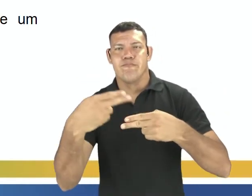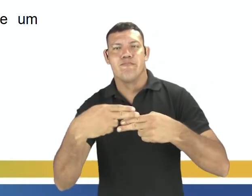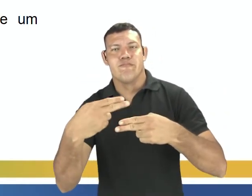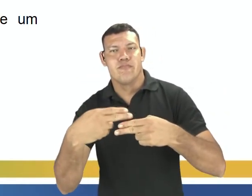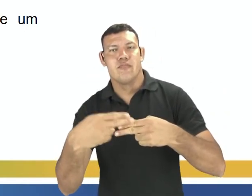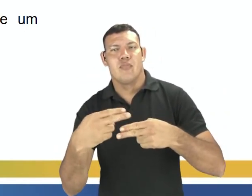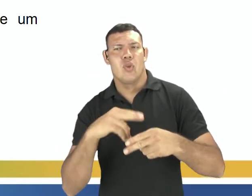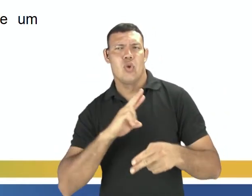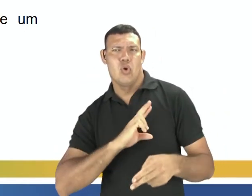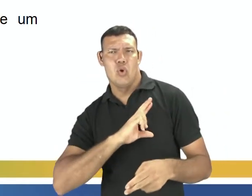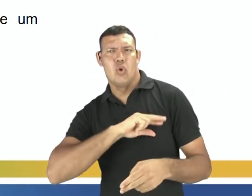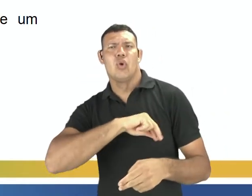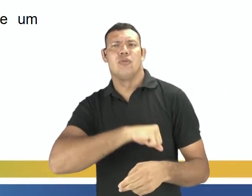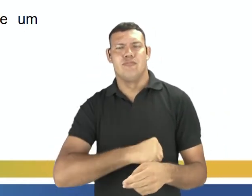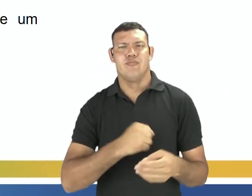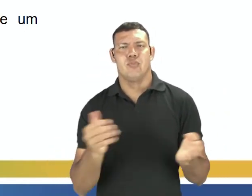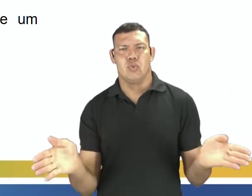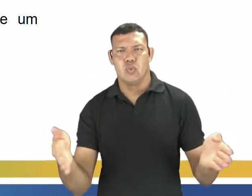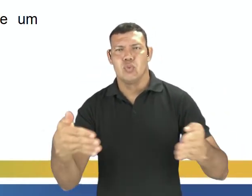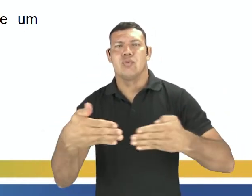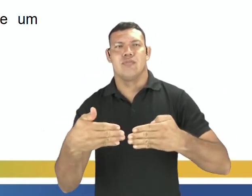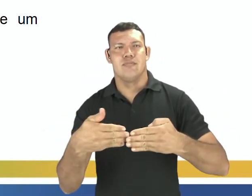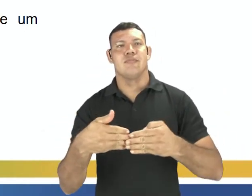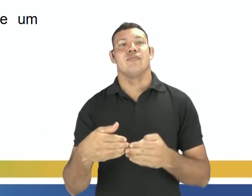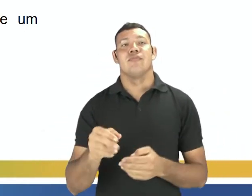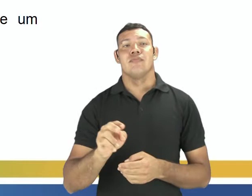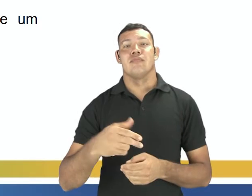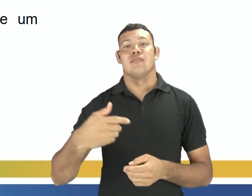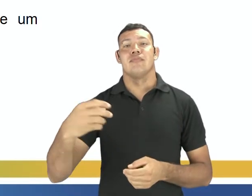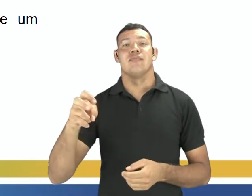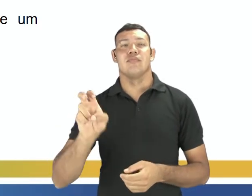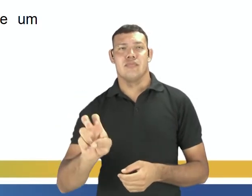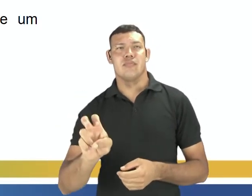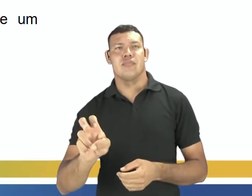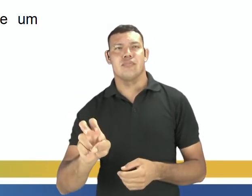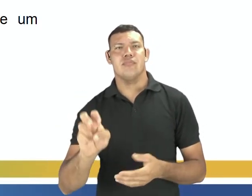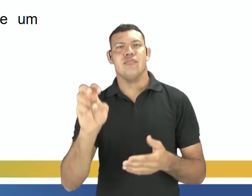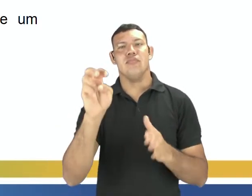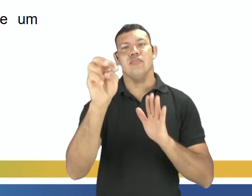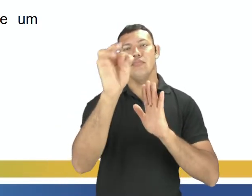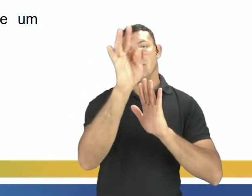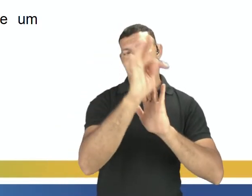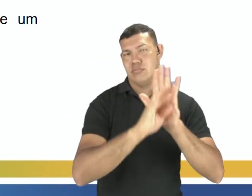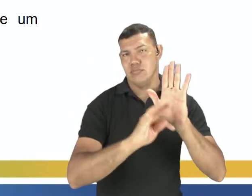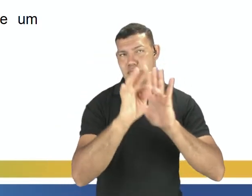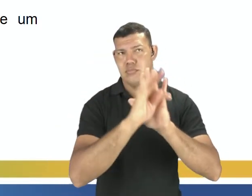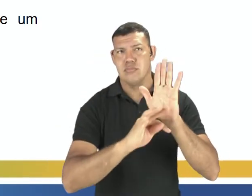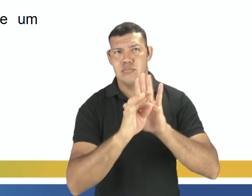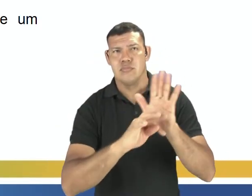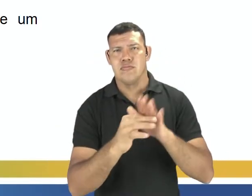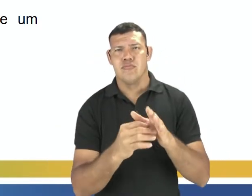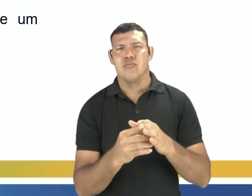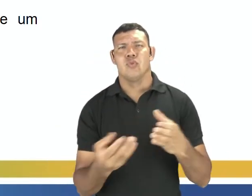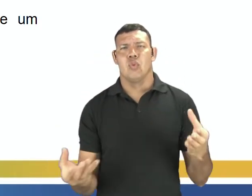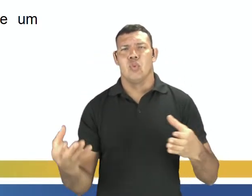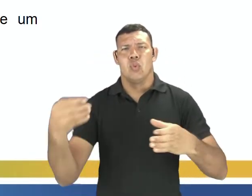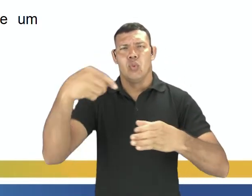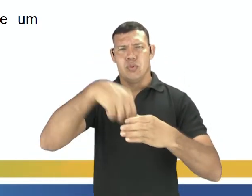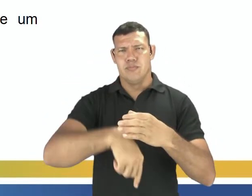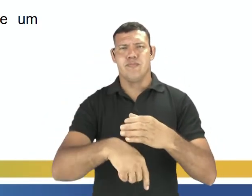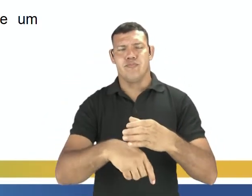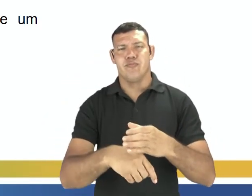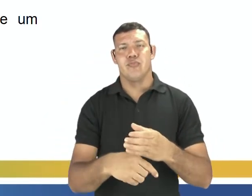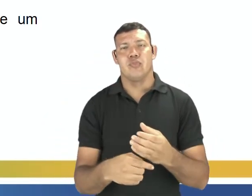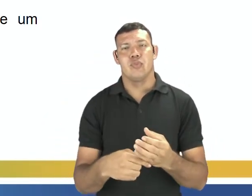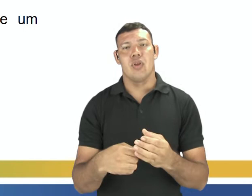romance, apresentando uma estrutura fechada. 5. Tipo de texto que se caracteriza por envolver um remetente e um